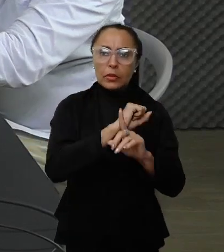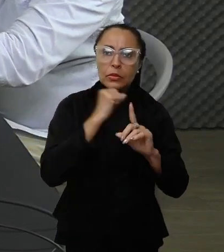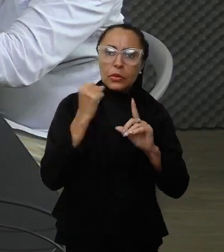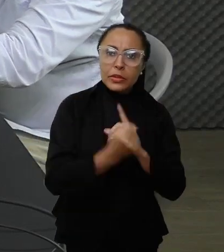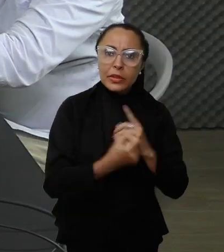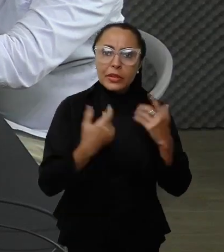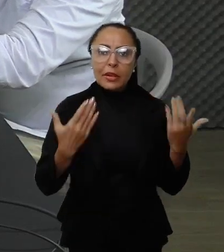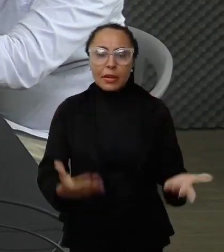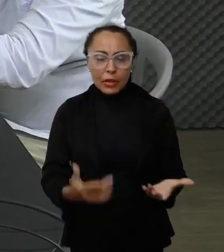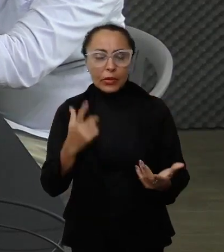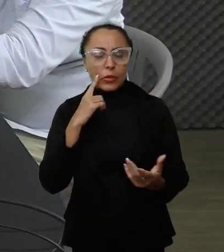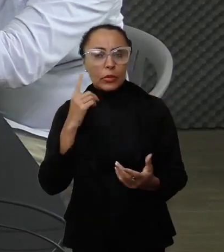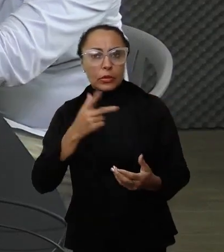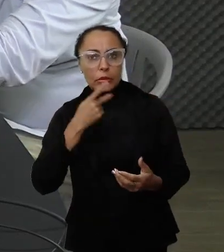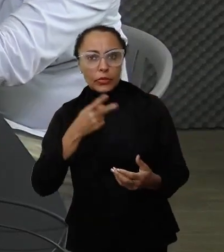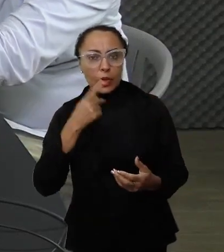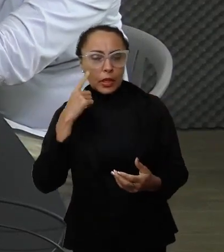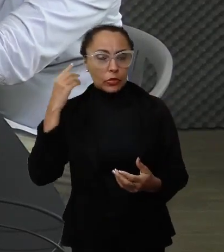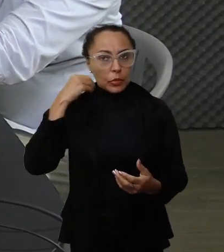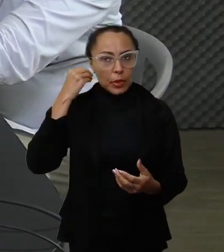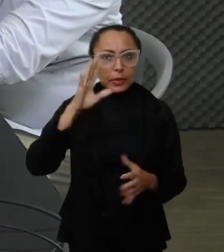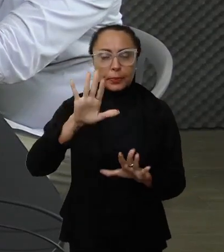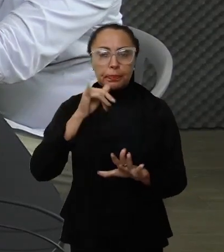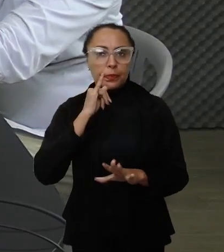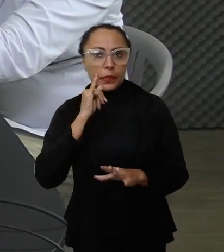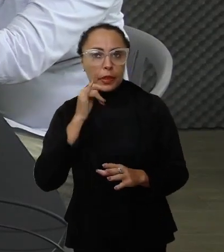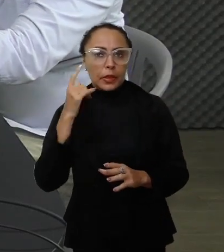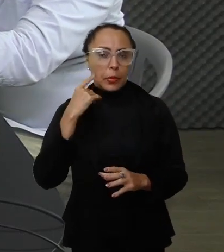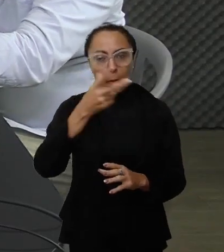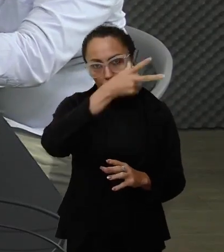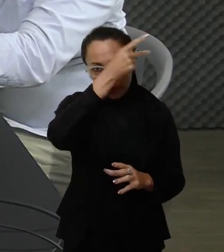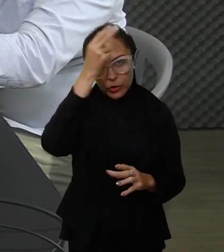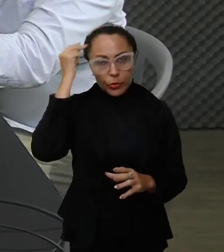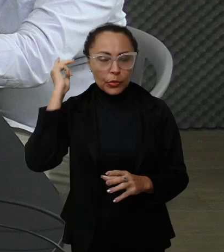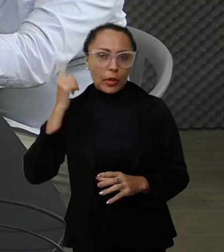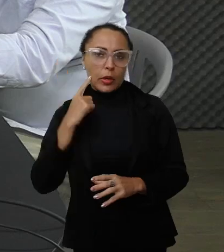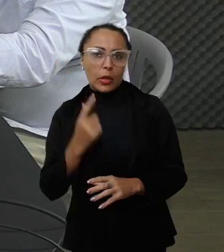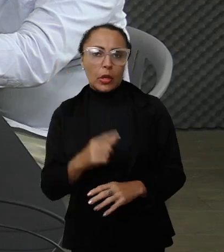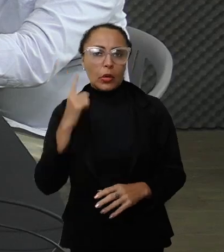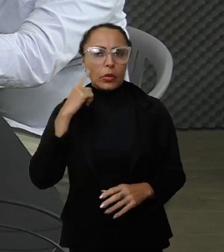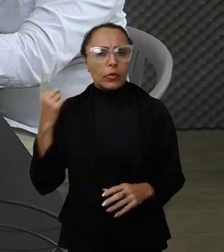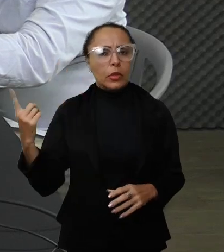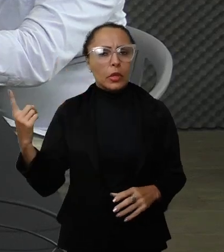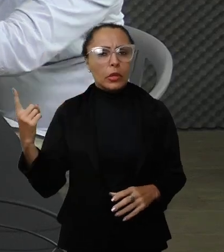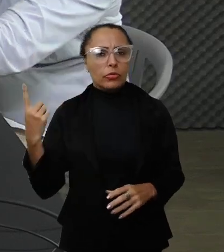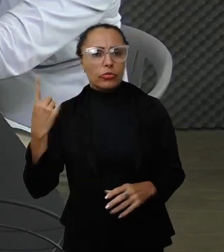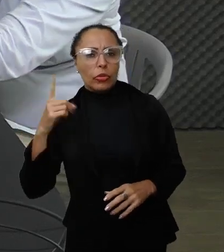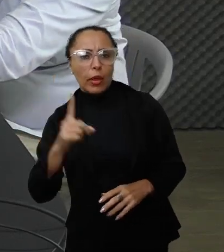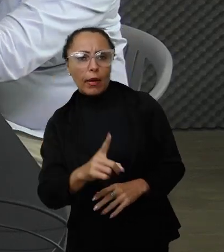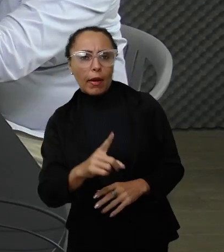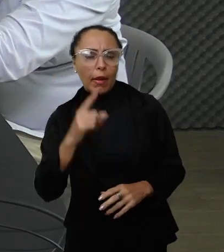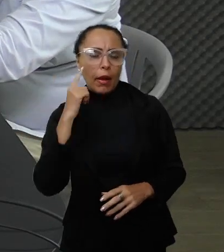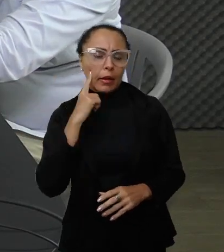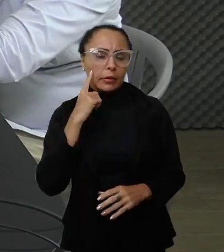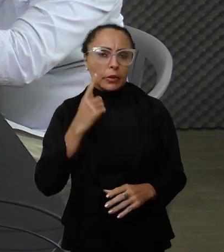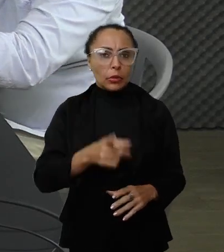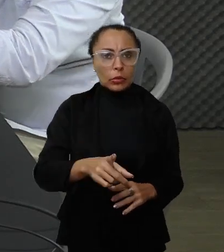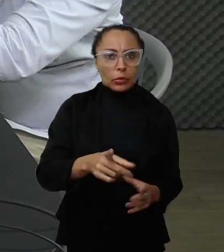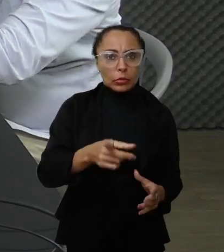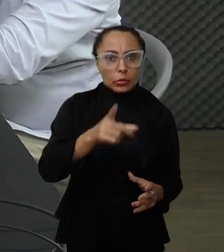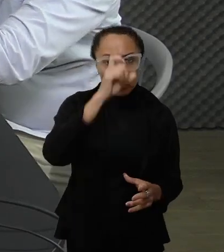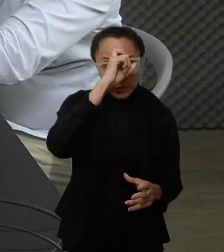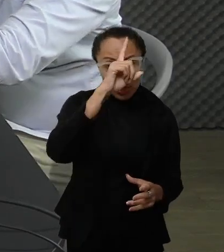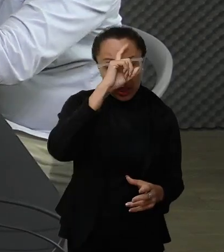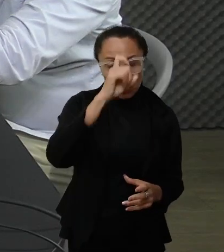certa forma, quando você fala assim da tua experiência, por exemplo, em prefeitura, né? Quando você chega lá num posto de saúde, Thalita, você vai